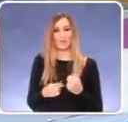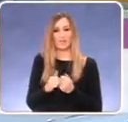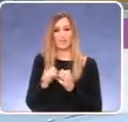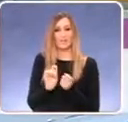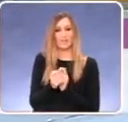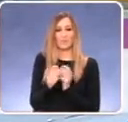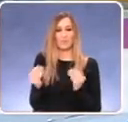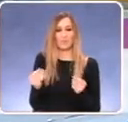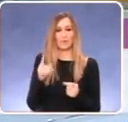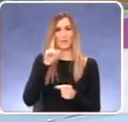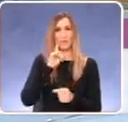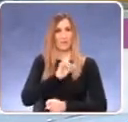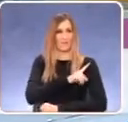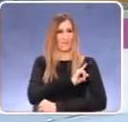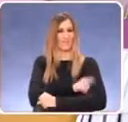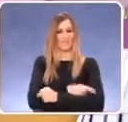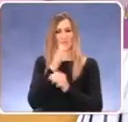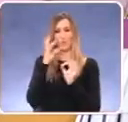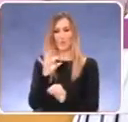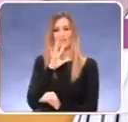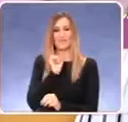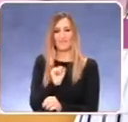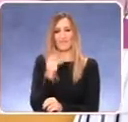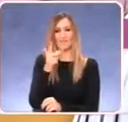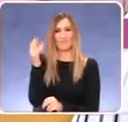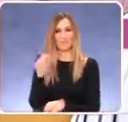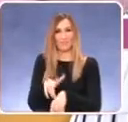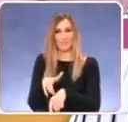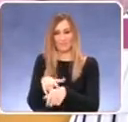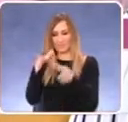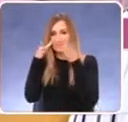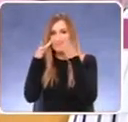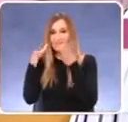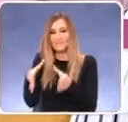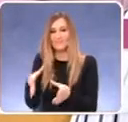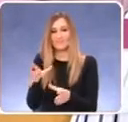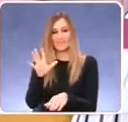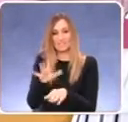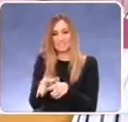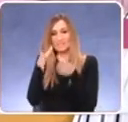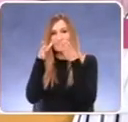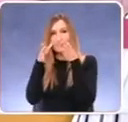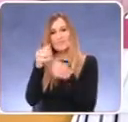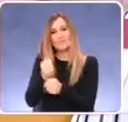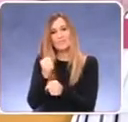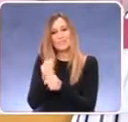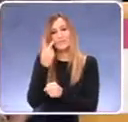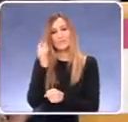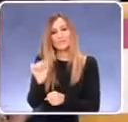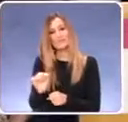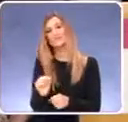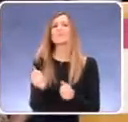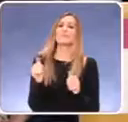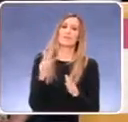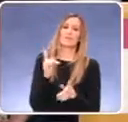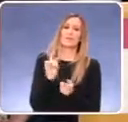você é uma mulher valente, a cuidar do seu filho a tempo inteiro. Tem que ser. Esta é a sua causa, não é? A sua missão na vida. Mas o que é que